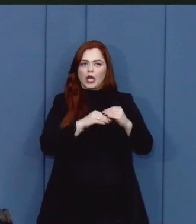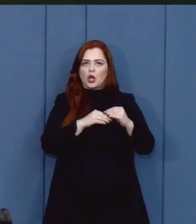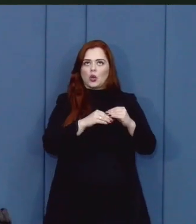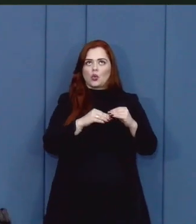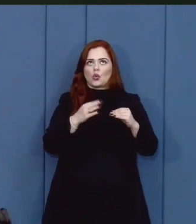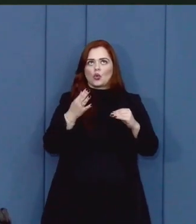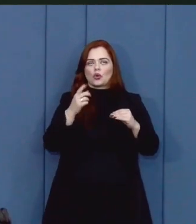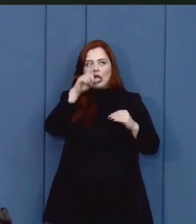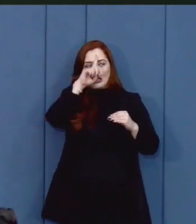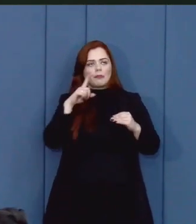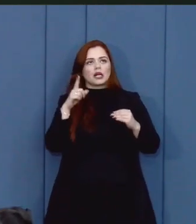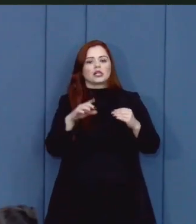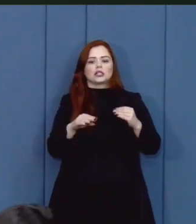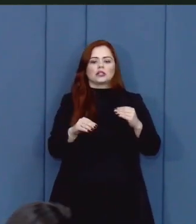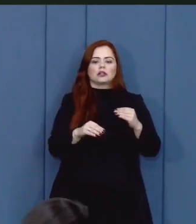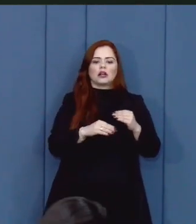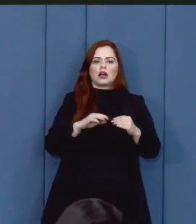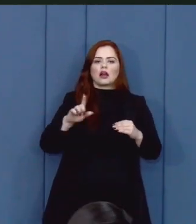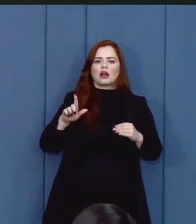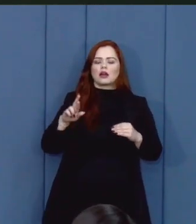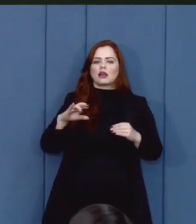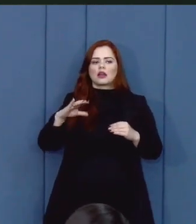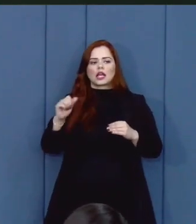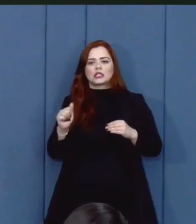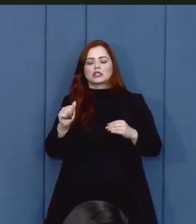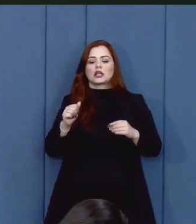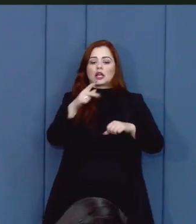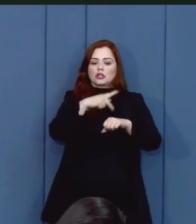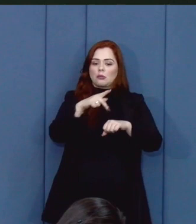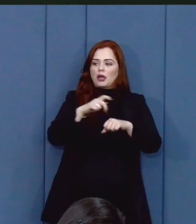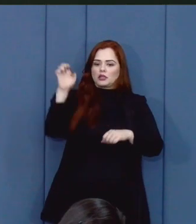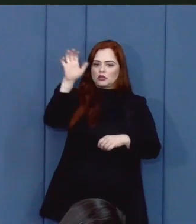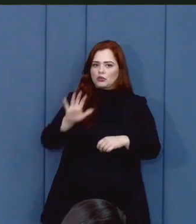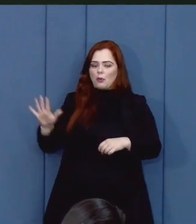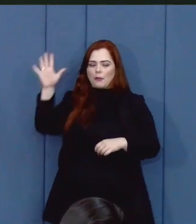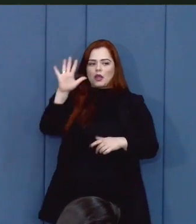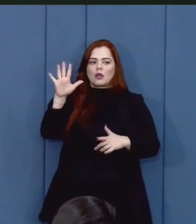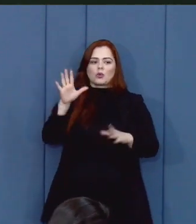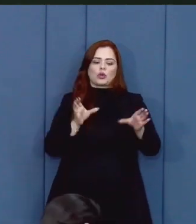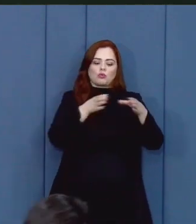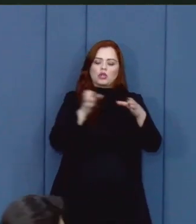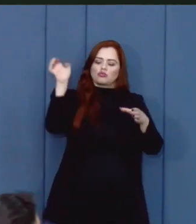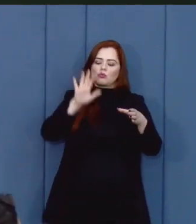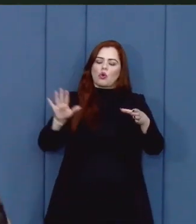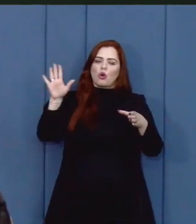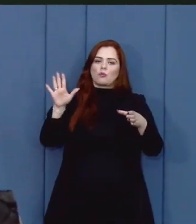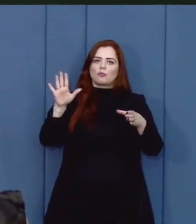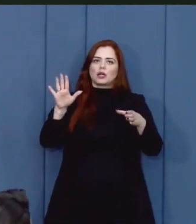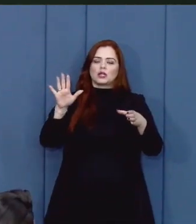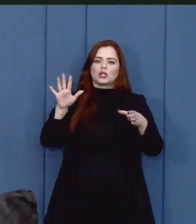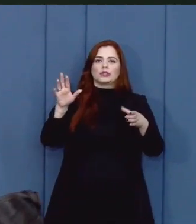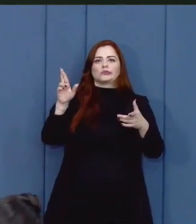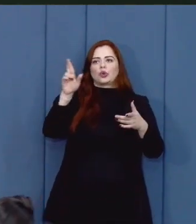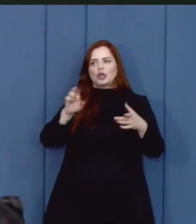Alemanha, da Grécia, os dois países europeus, da comunidade europeia, do